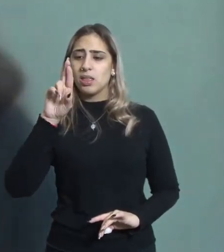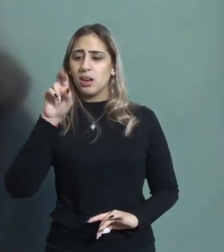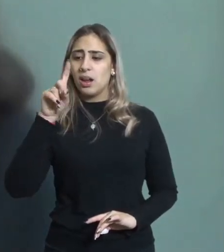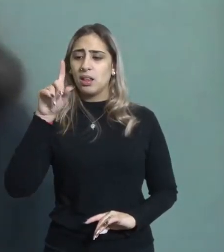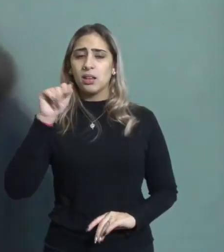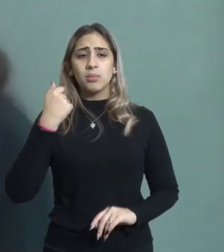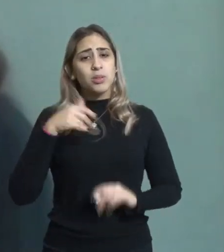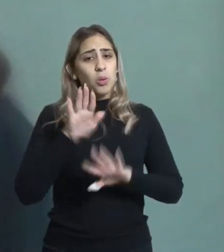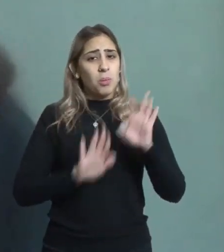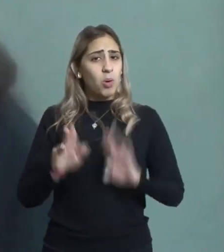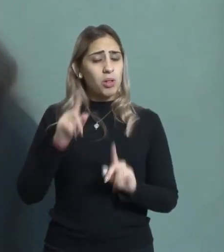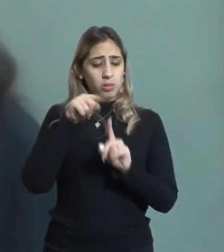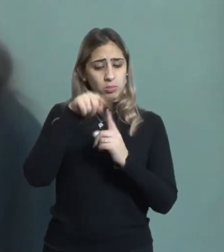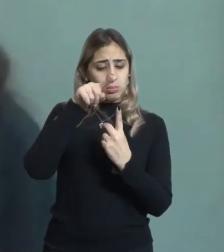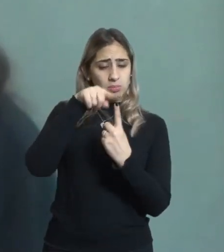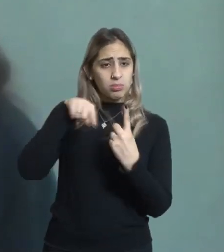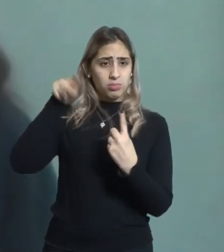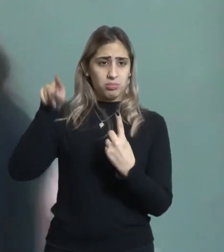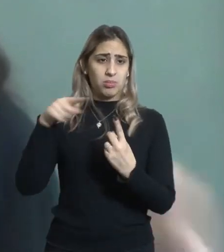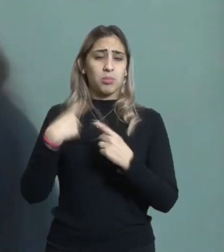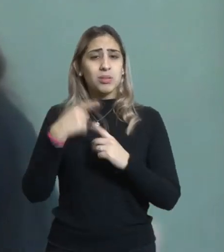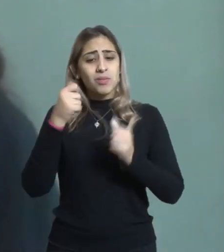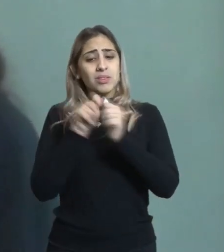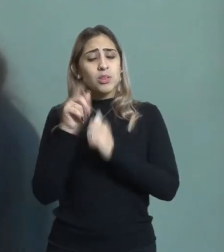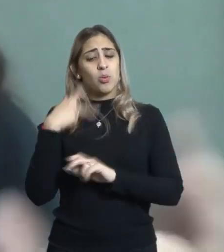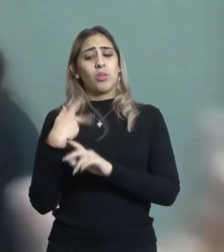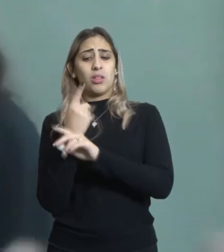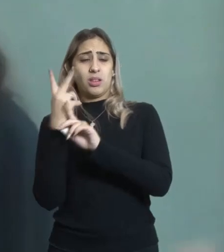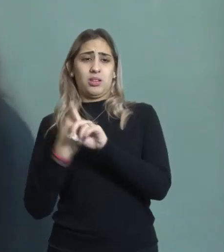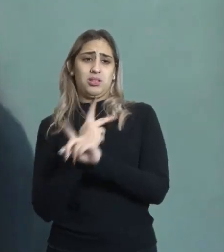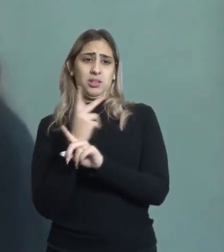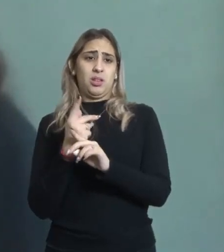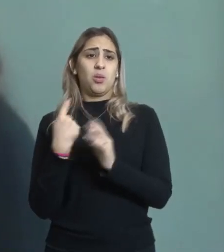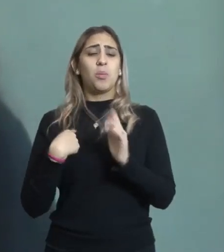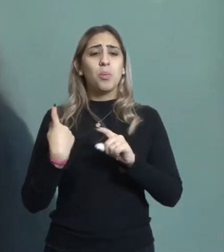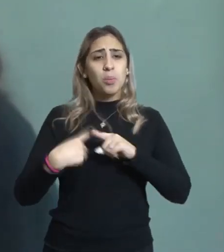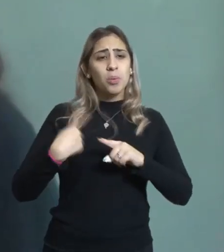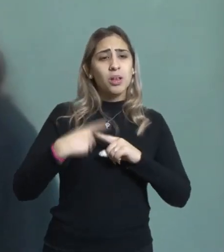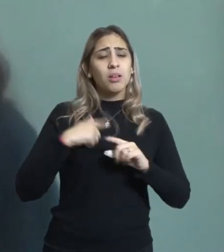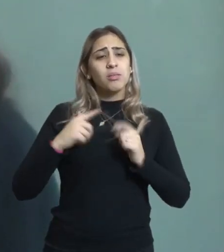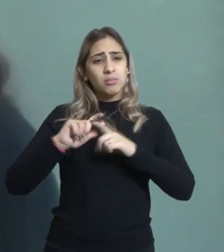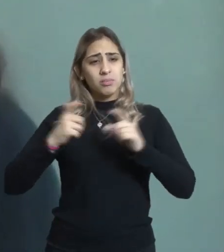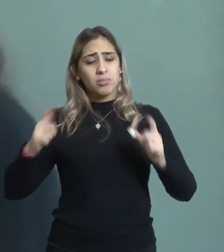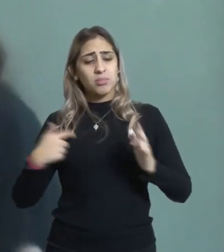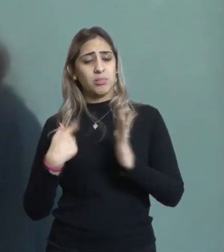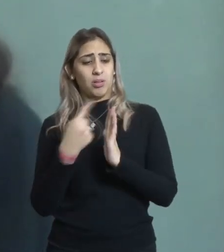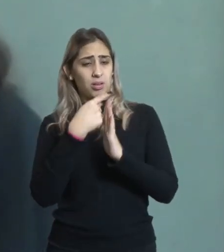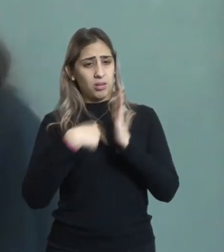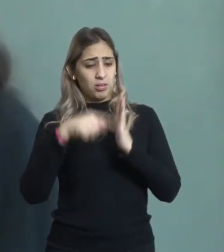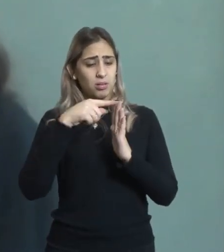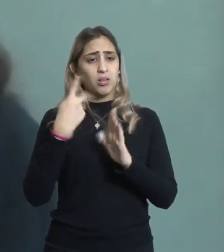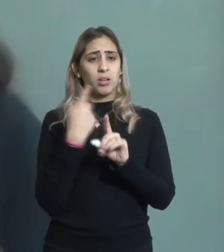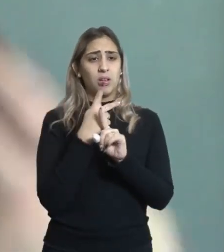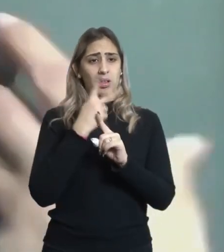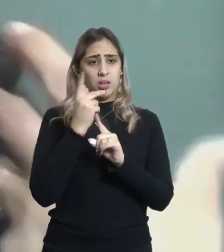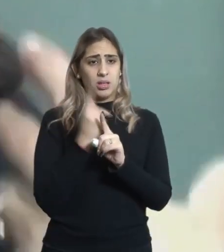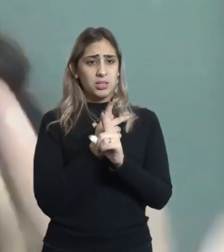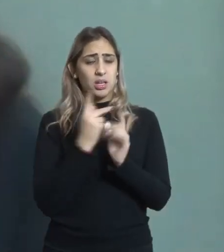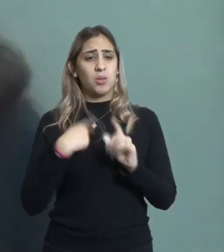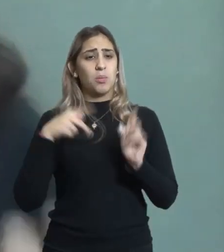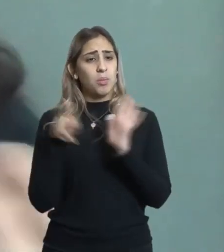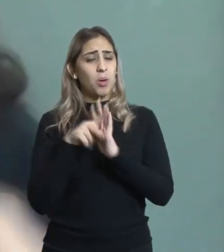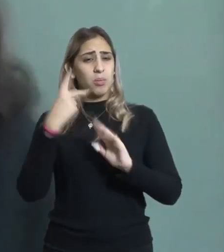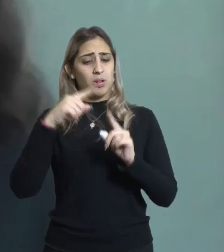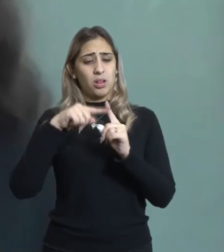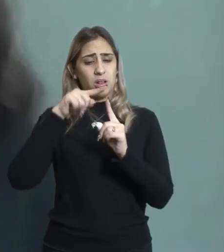isso, você tem que fazer o desenho da raiz, que é um aluno com baixa visão, ampliado o desenho da raiz, ou você tem que fazer